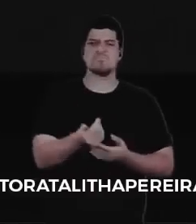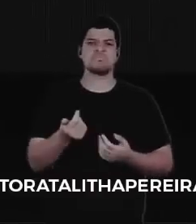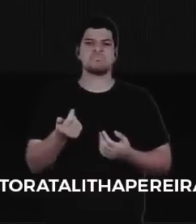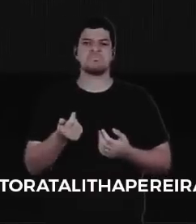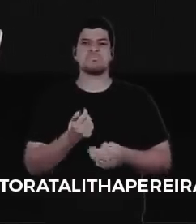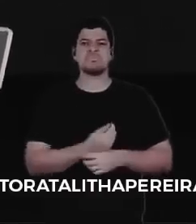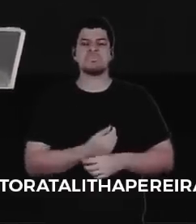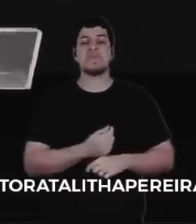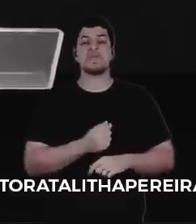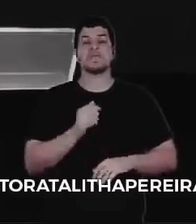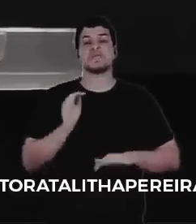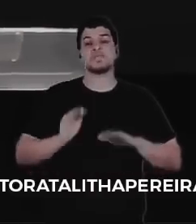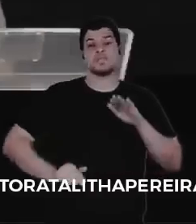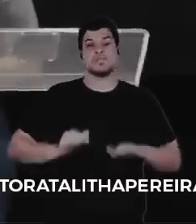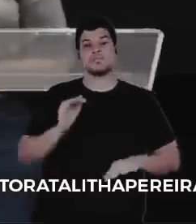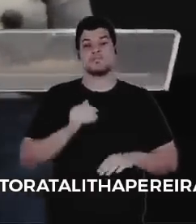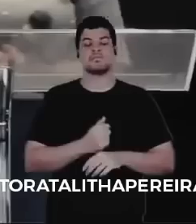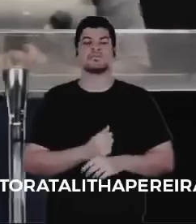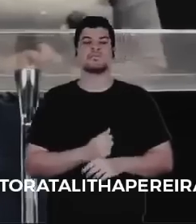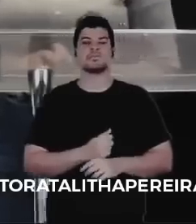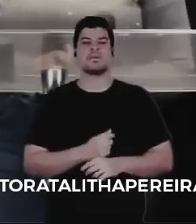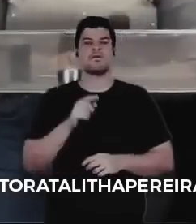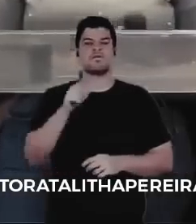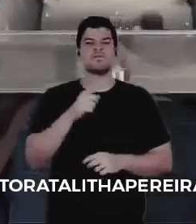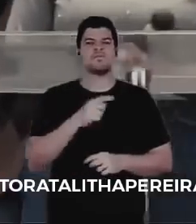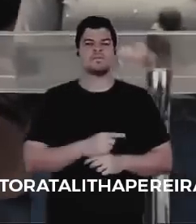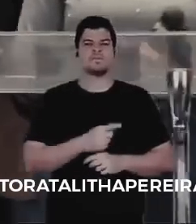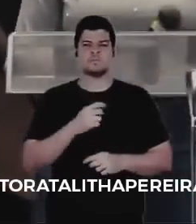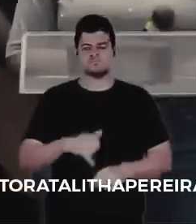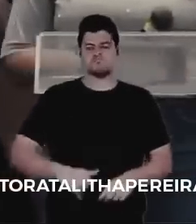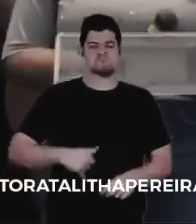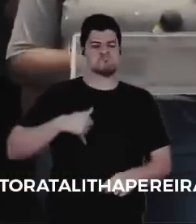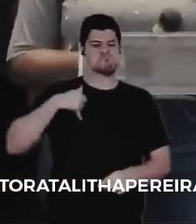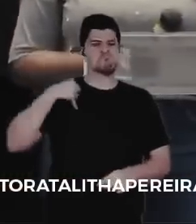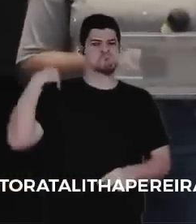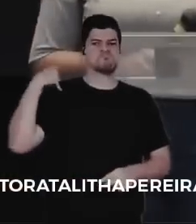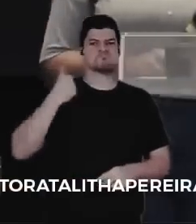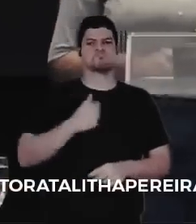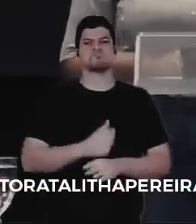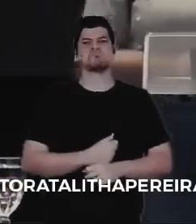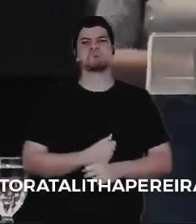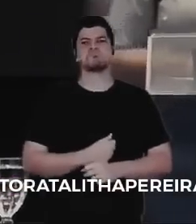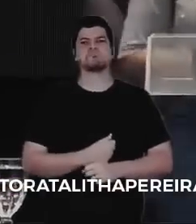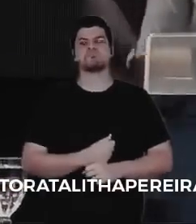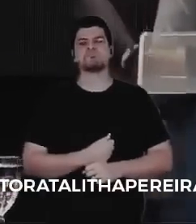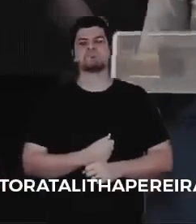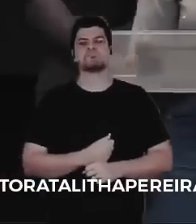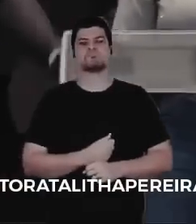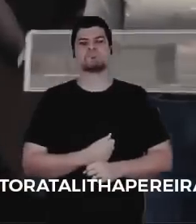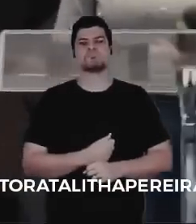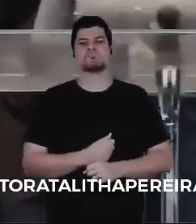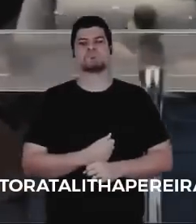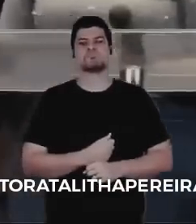Talvez você é muito orgulhoso, muito orgulhosa, acha que é senhor de si.